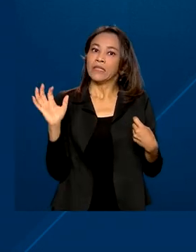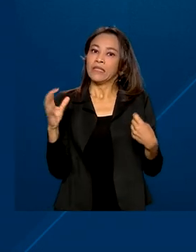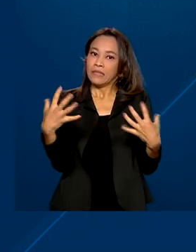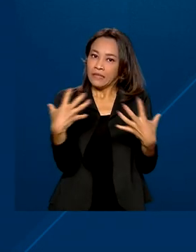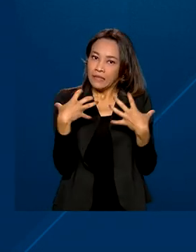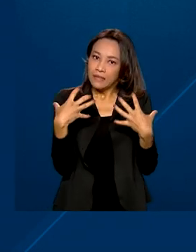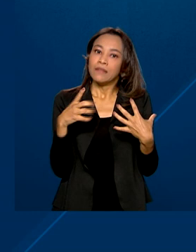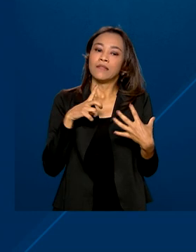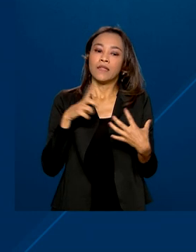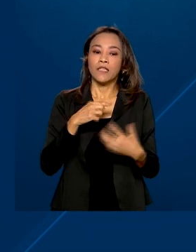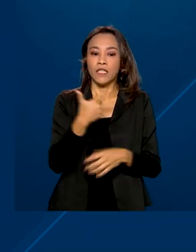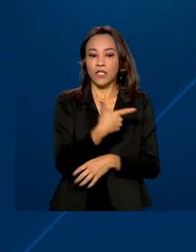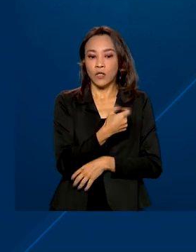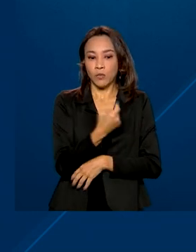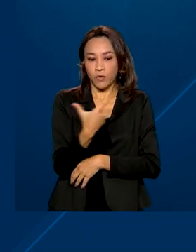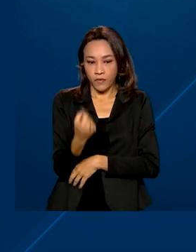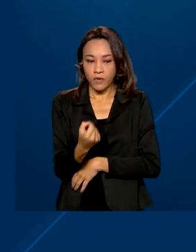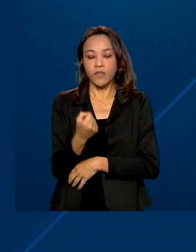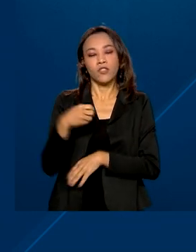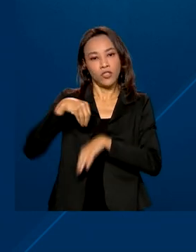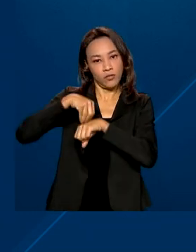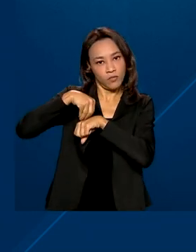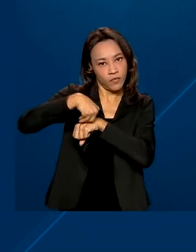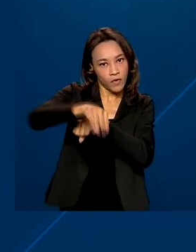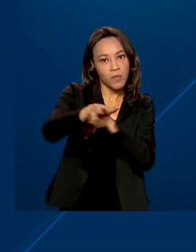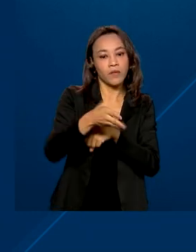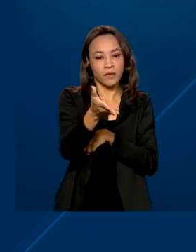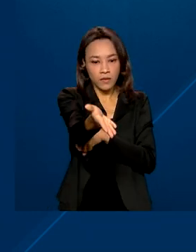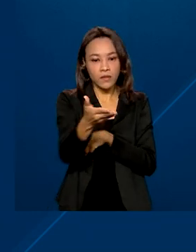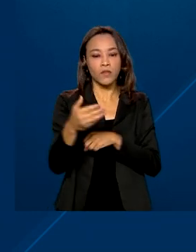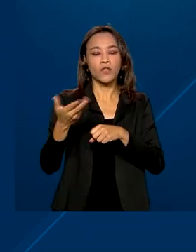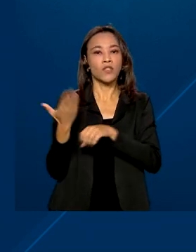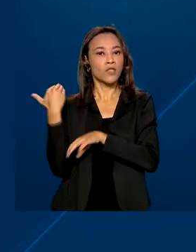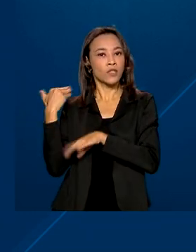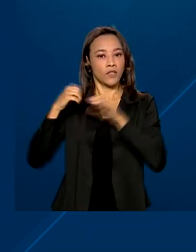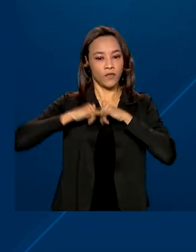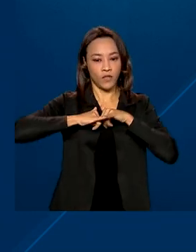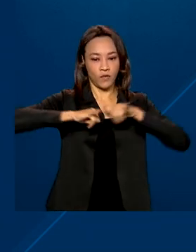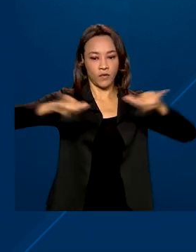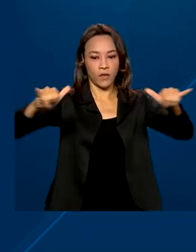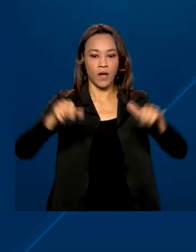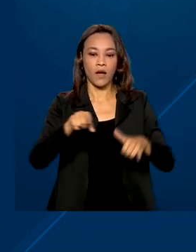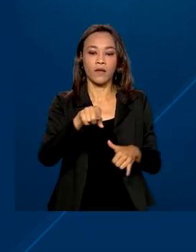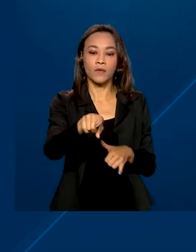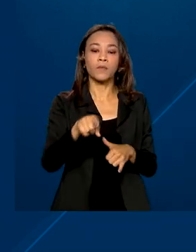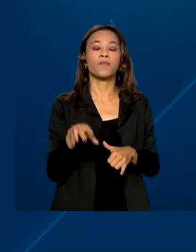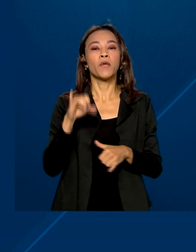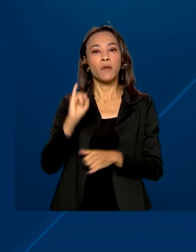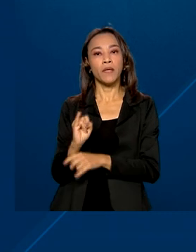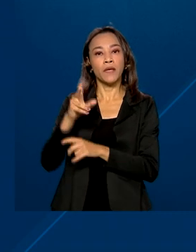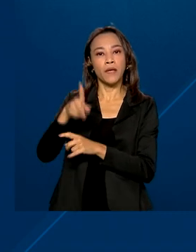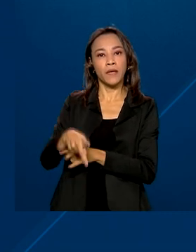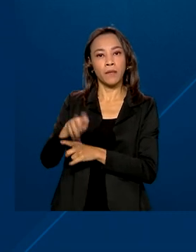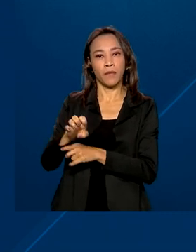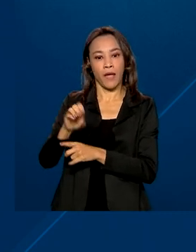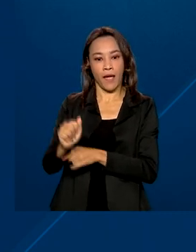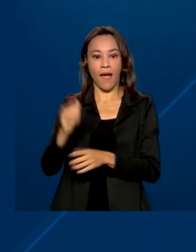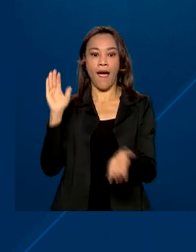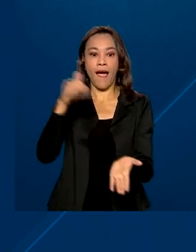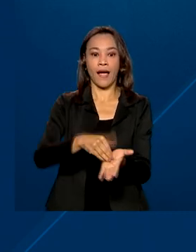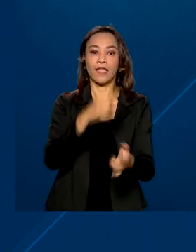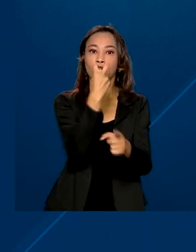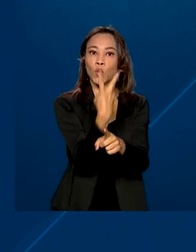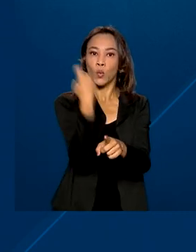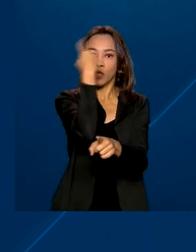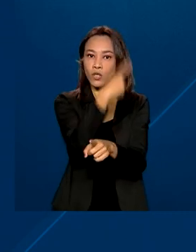violência e em 2020 de acordo com atlas da violência divulgado pelo ipea a cada duas horas uma mulher foi